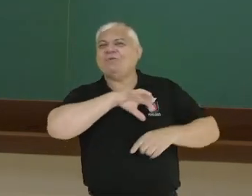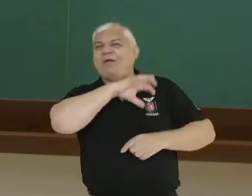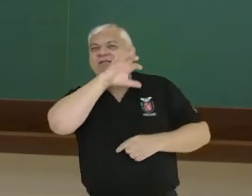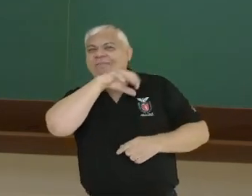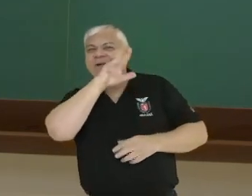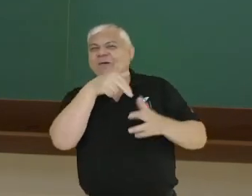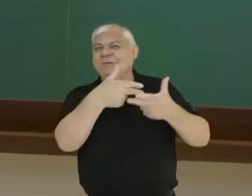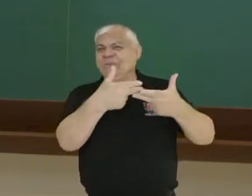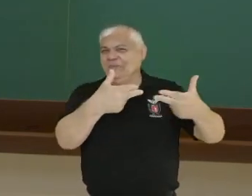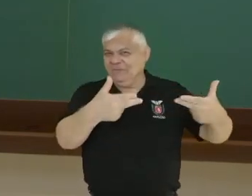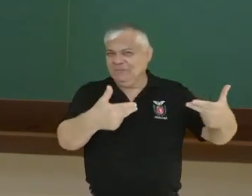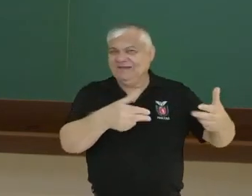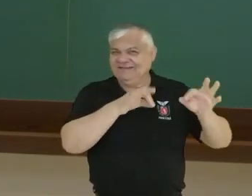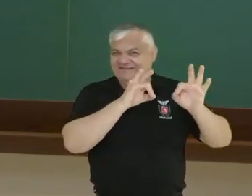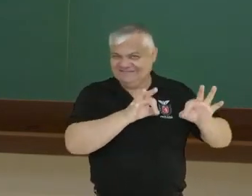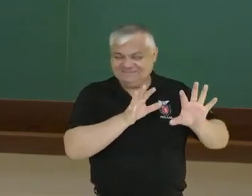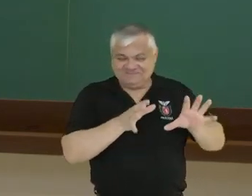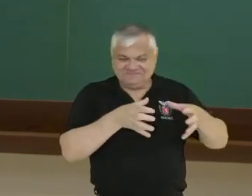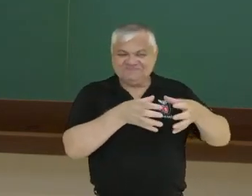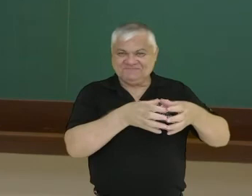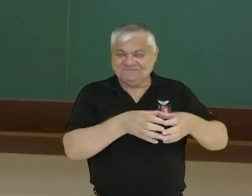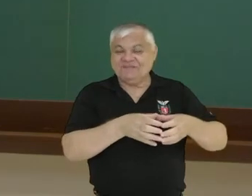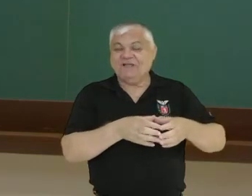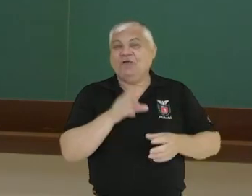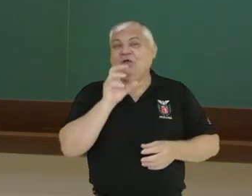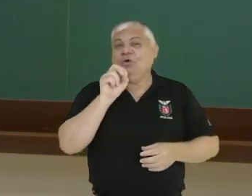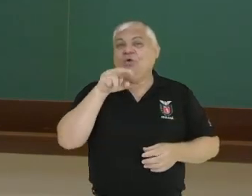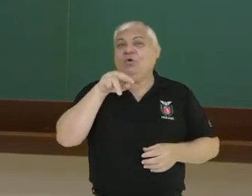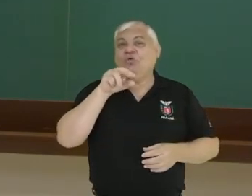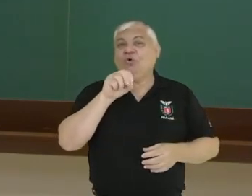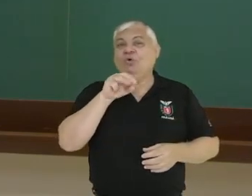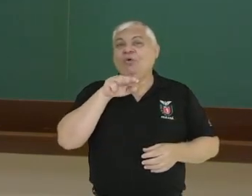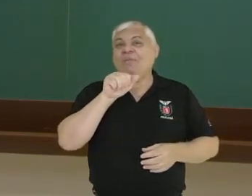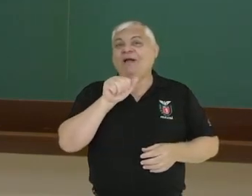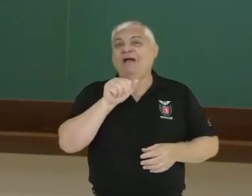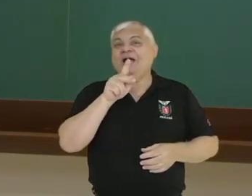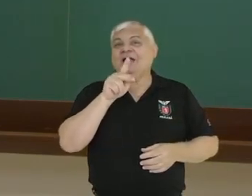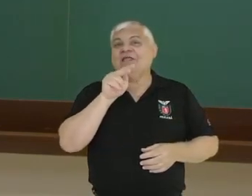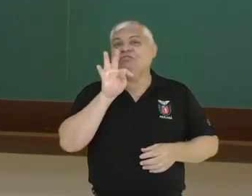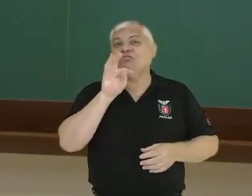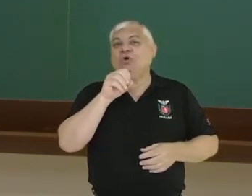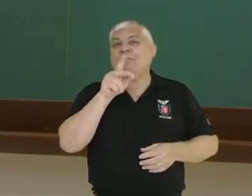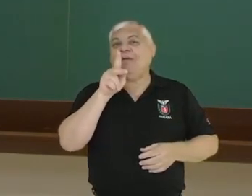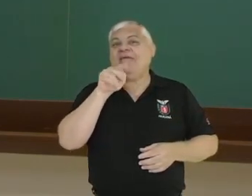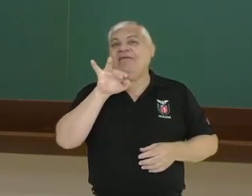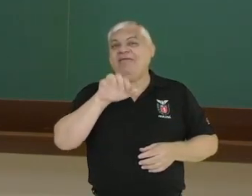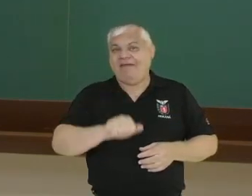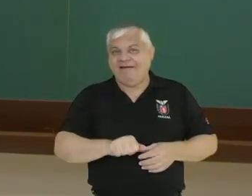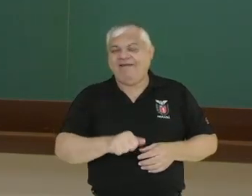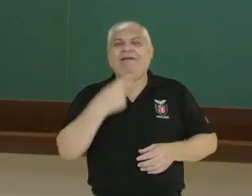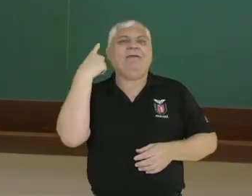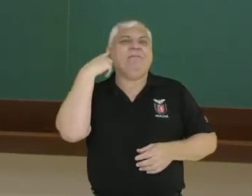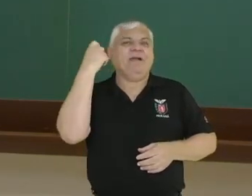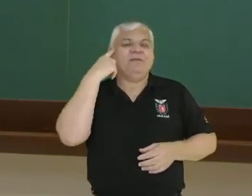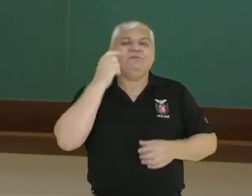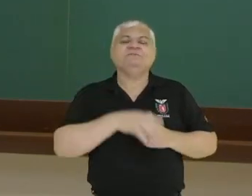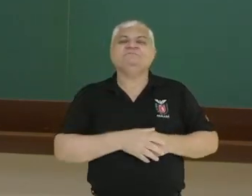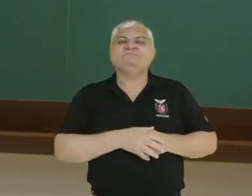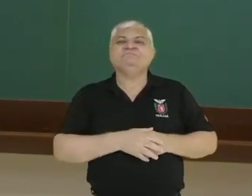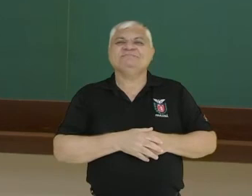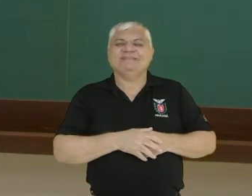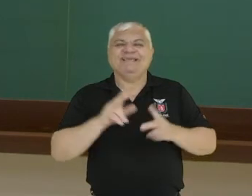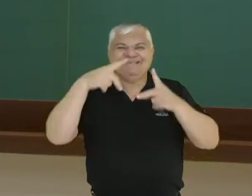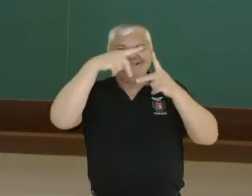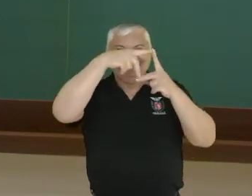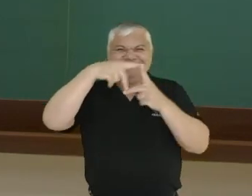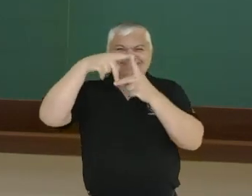por exemplo, né? Então, esse recurso chamado onomatopeia é bastante utilizado, por exemplo, nas histórias em